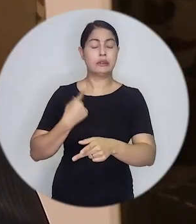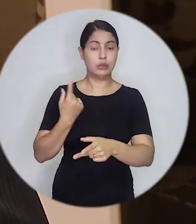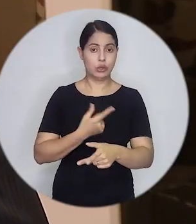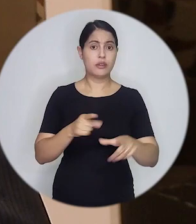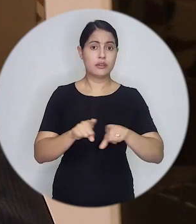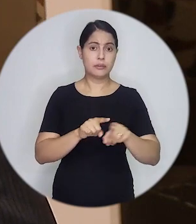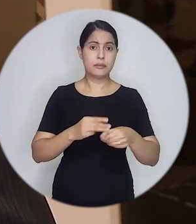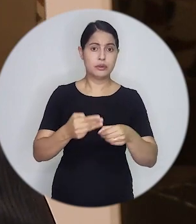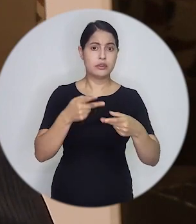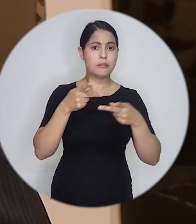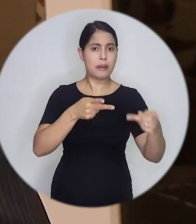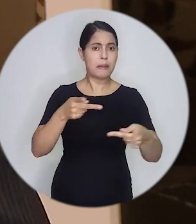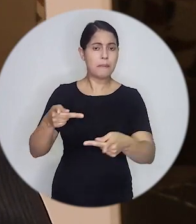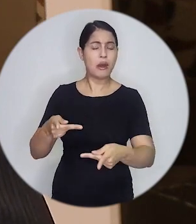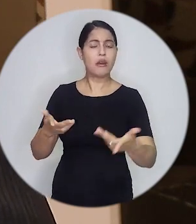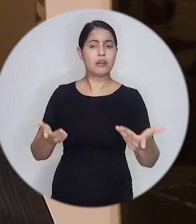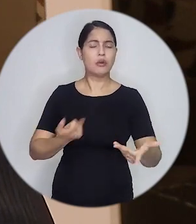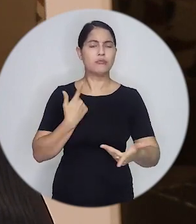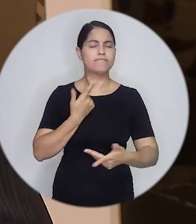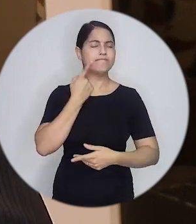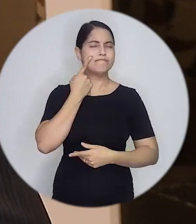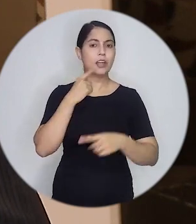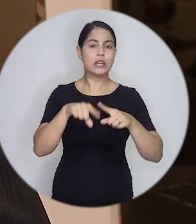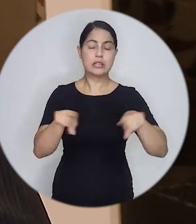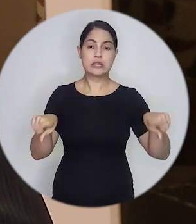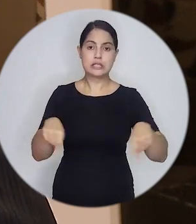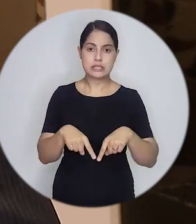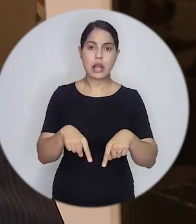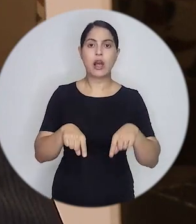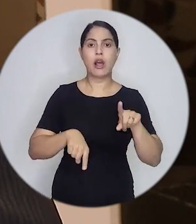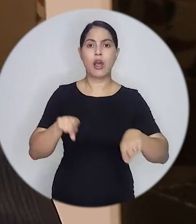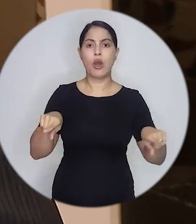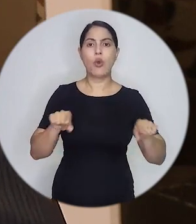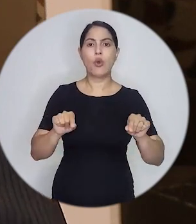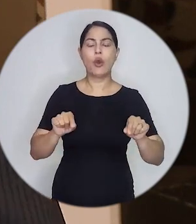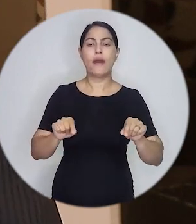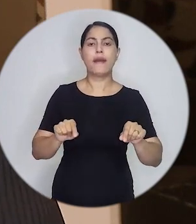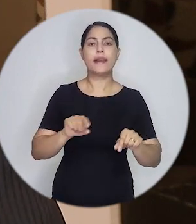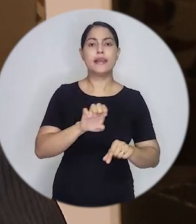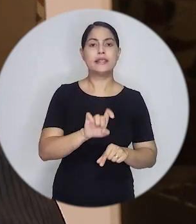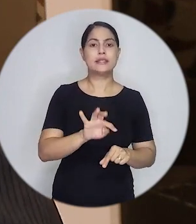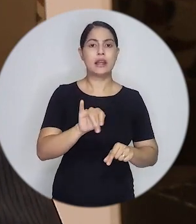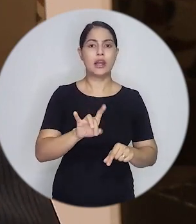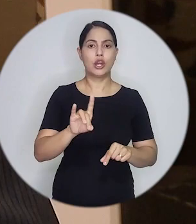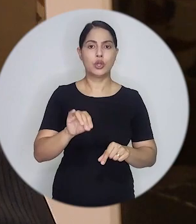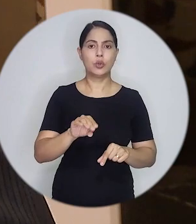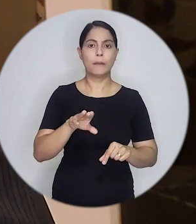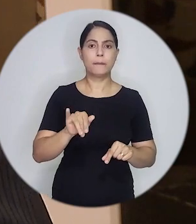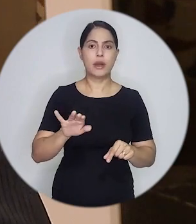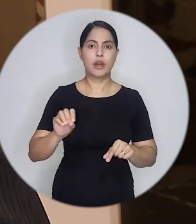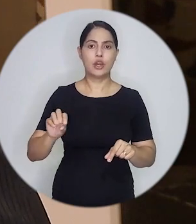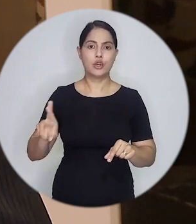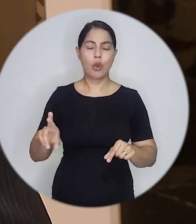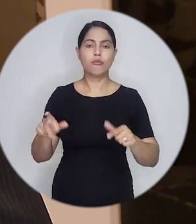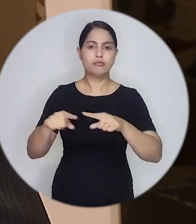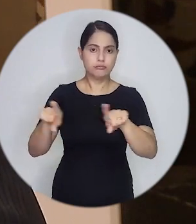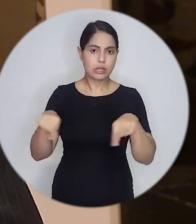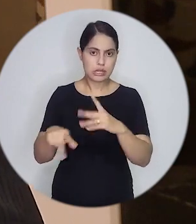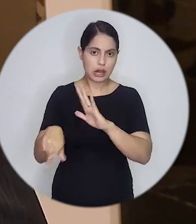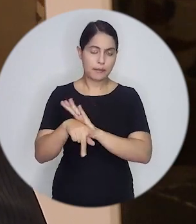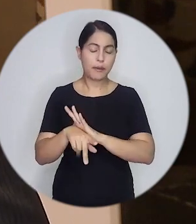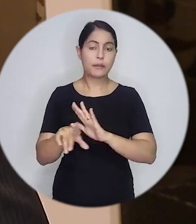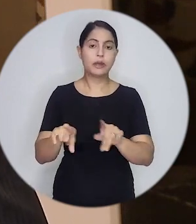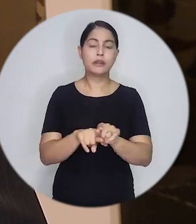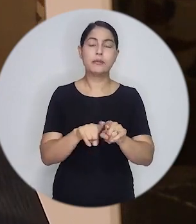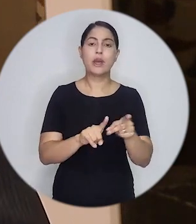às seccionais e subseções, nós podemos apontar a instalação de sala de Estado-Maior em algumas seccionais, a